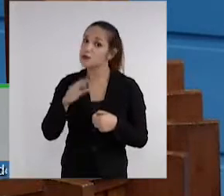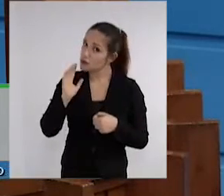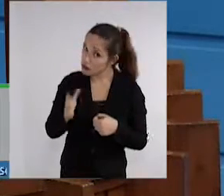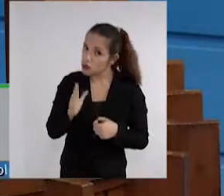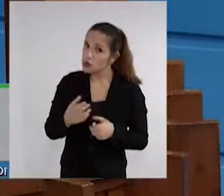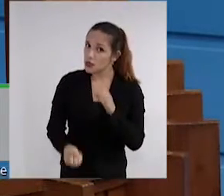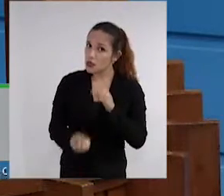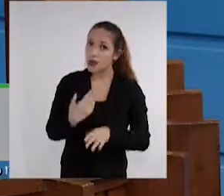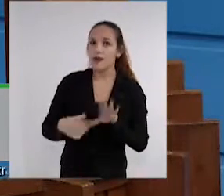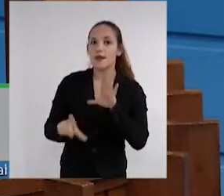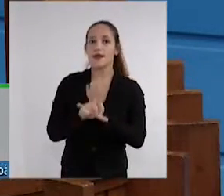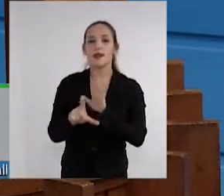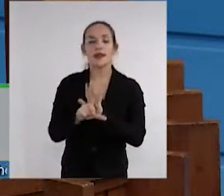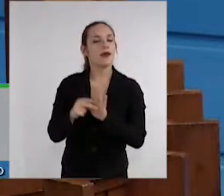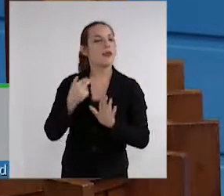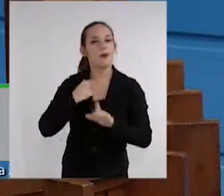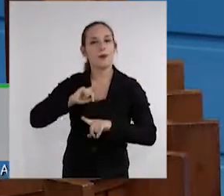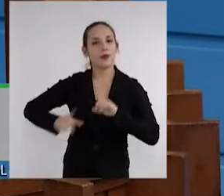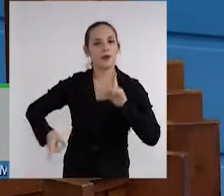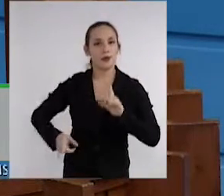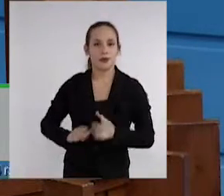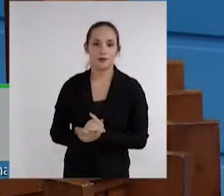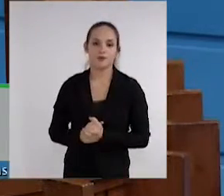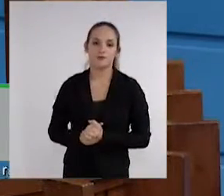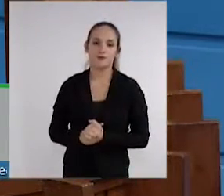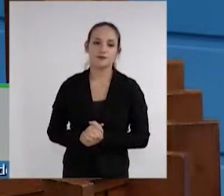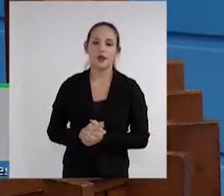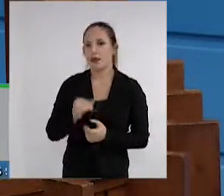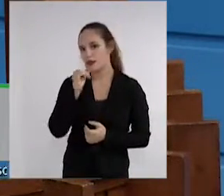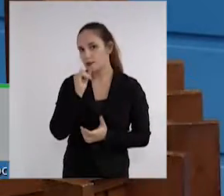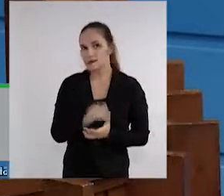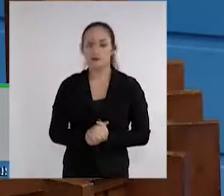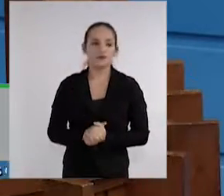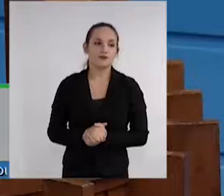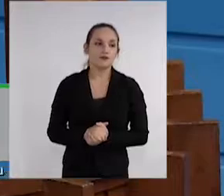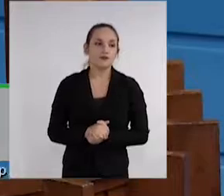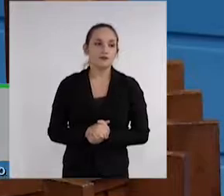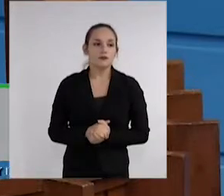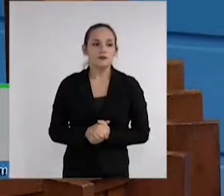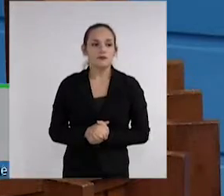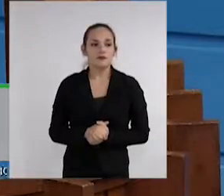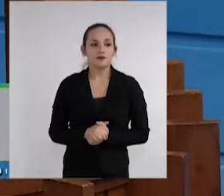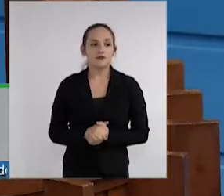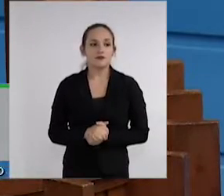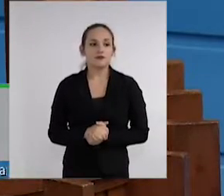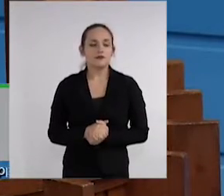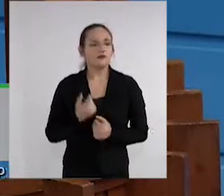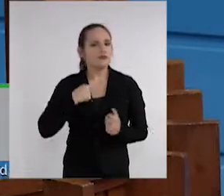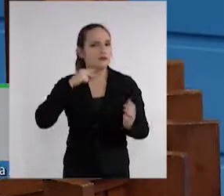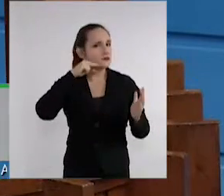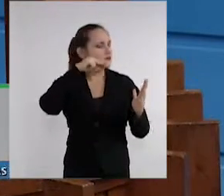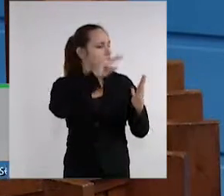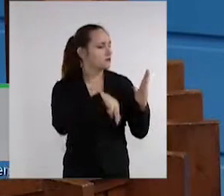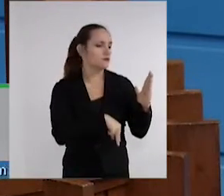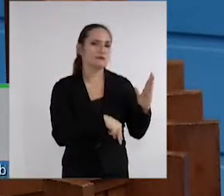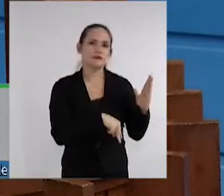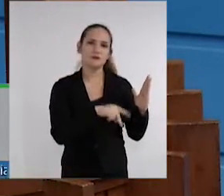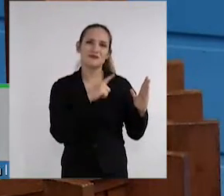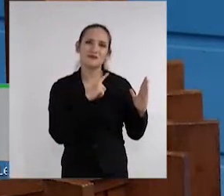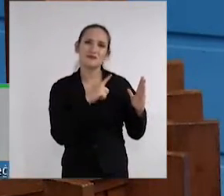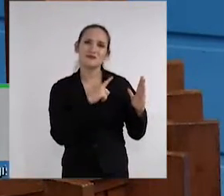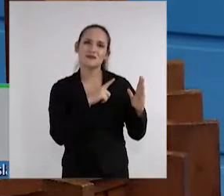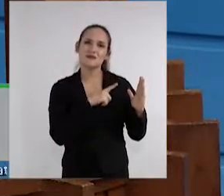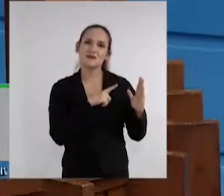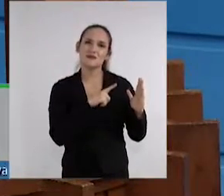estão legislando a respeito dessa questão. Agora há pouco eu estava aqui lendo uma